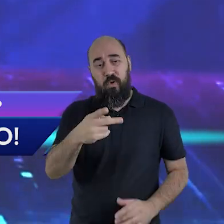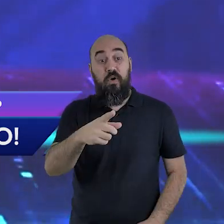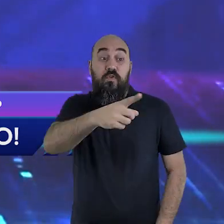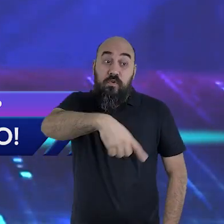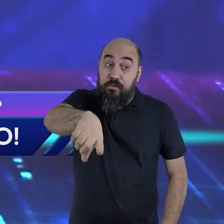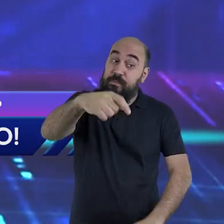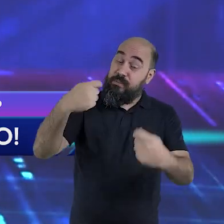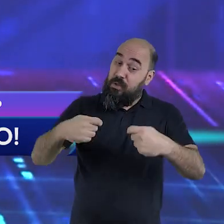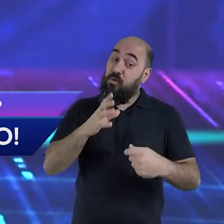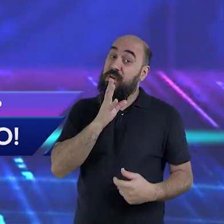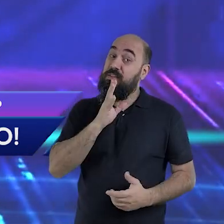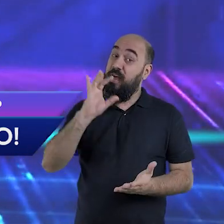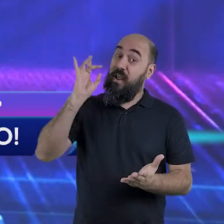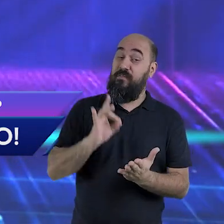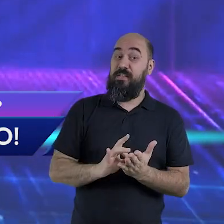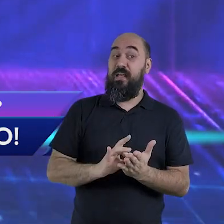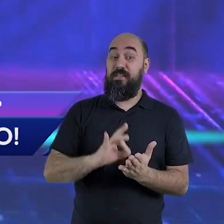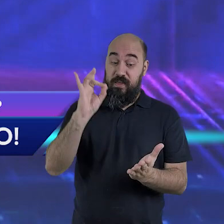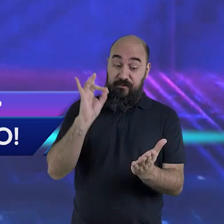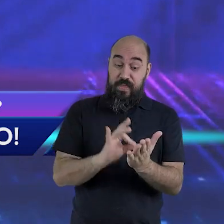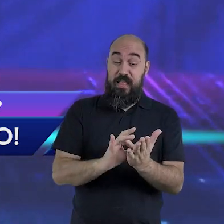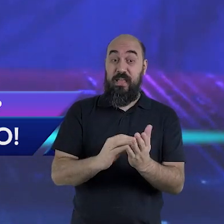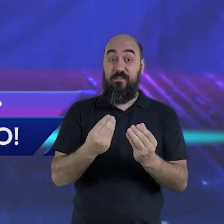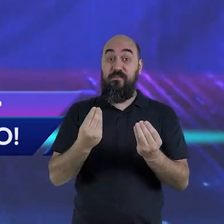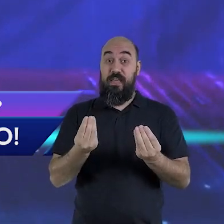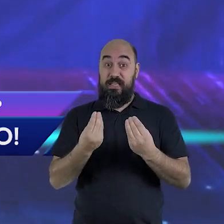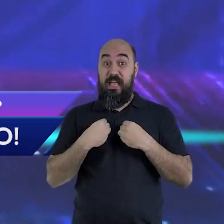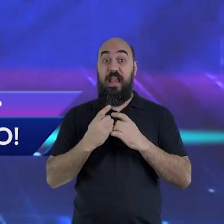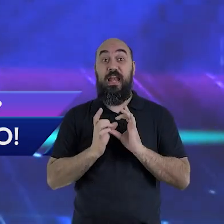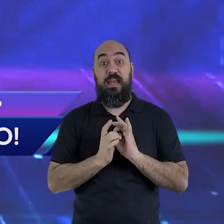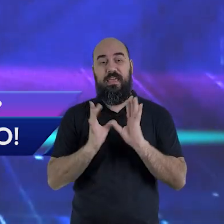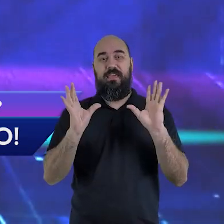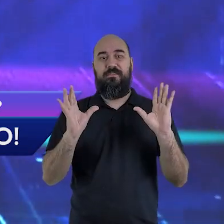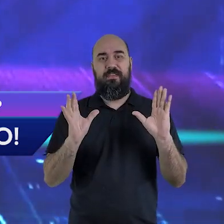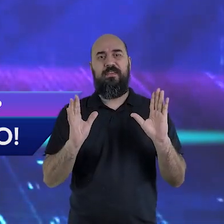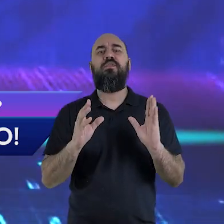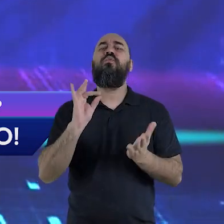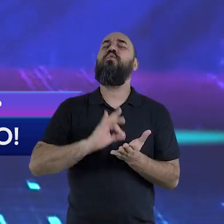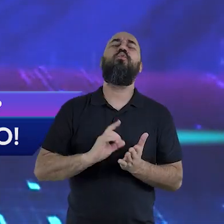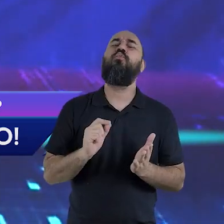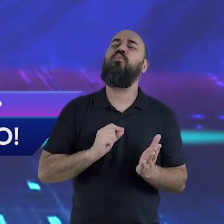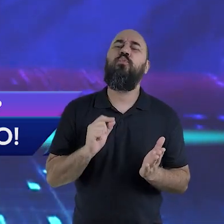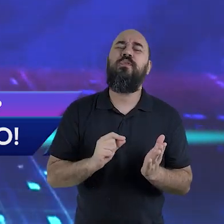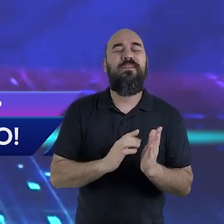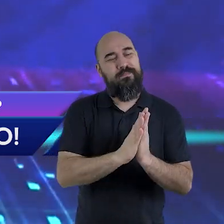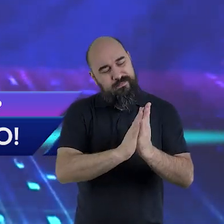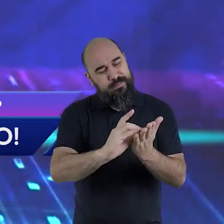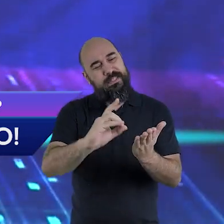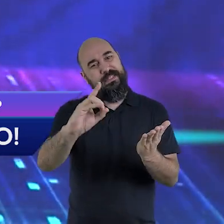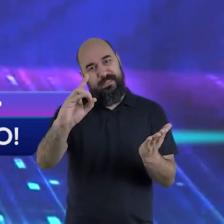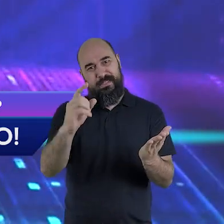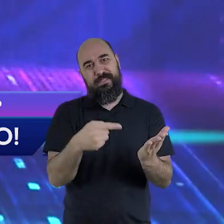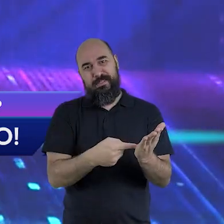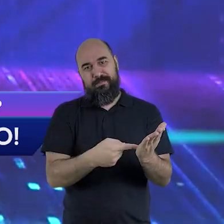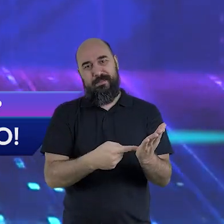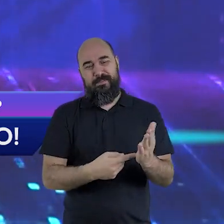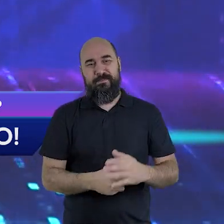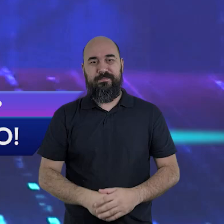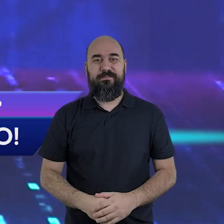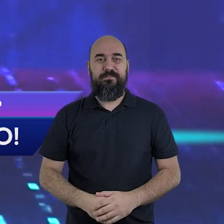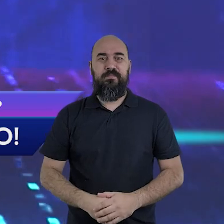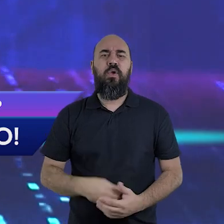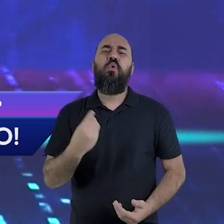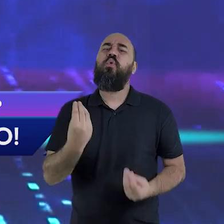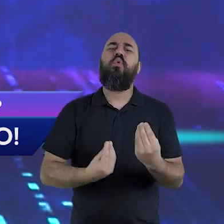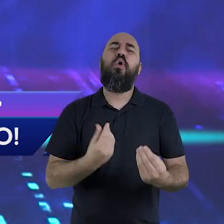vos libertará. Essa verdade está na palavra de Deus. Bom, o que você deve fazer neste momento para ser um aluno